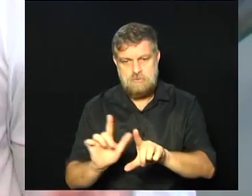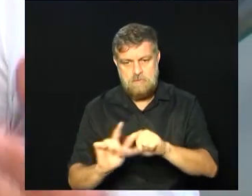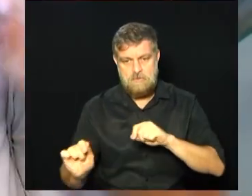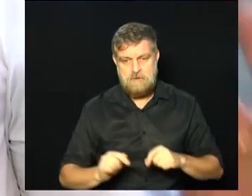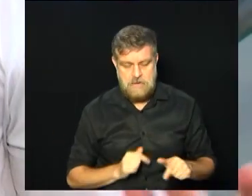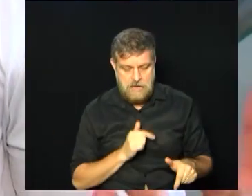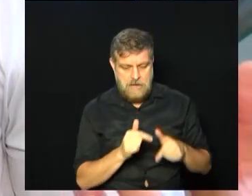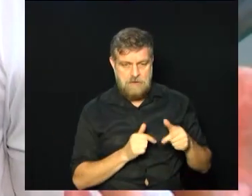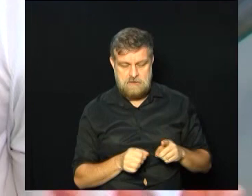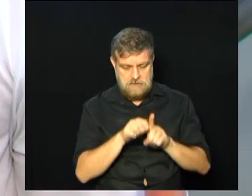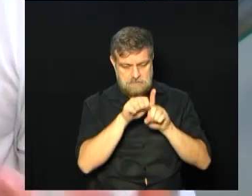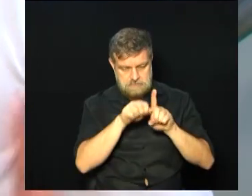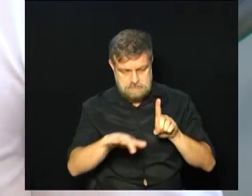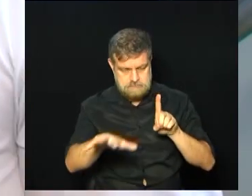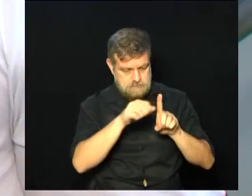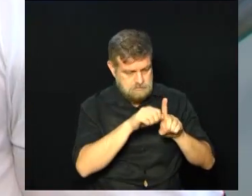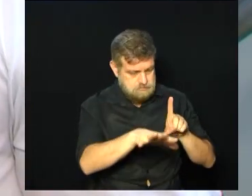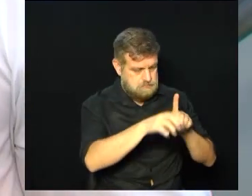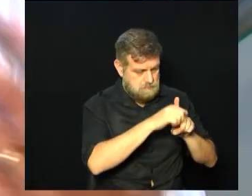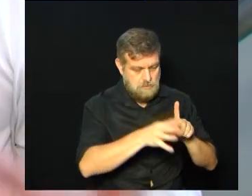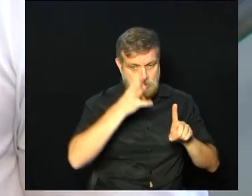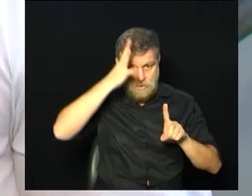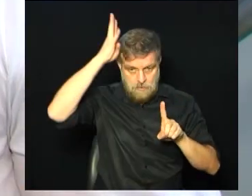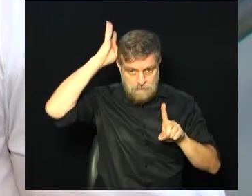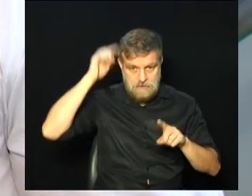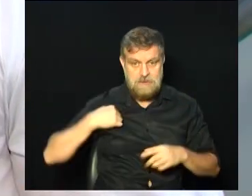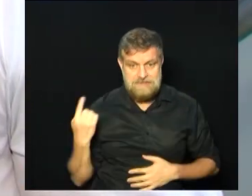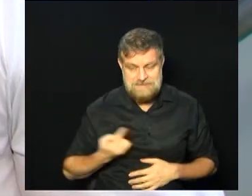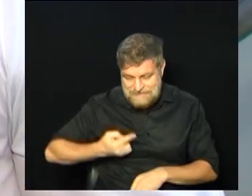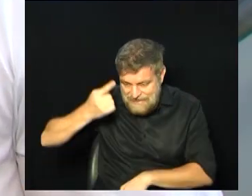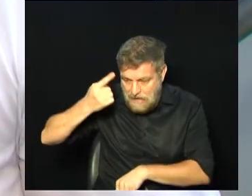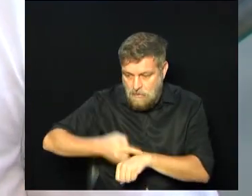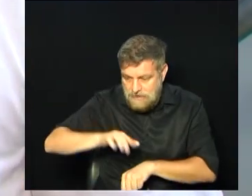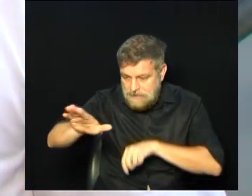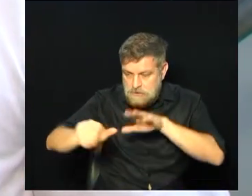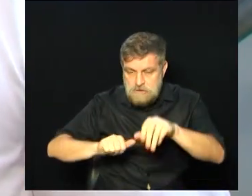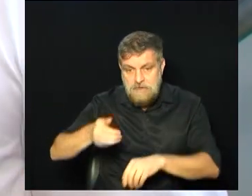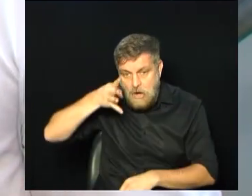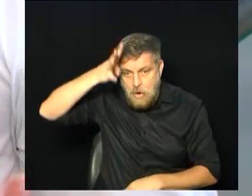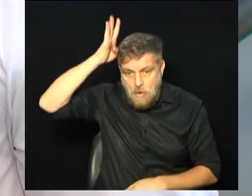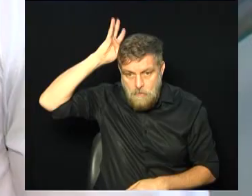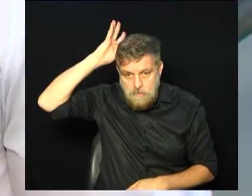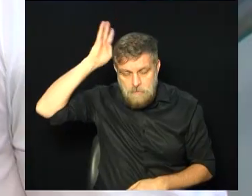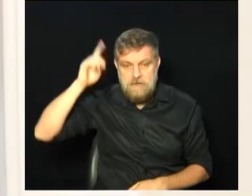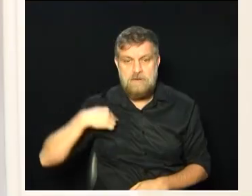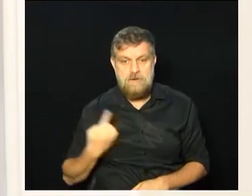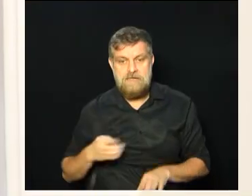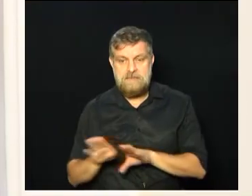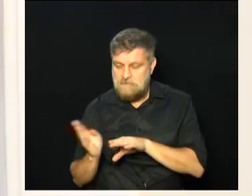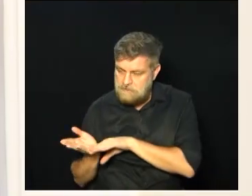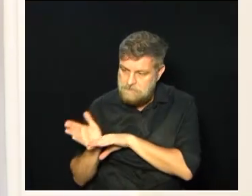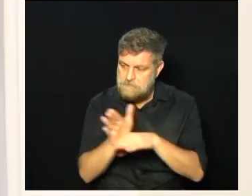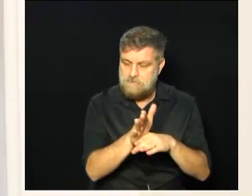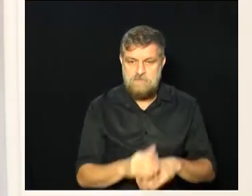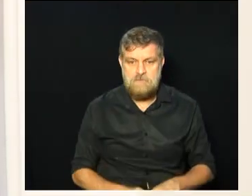agente multiplicador do Bombeiro Civil também, e se necessário, no acionamento do serviço especializado do Bombeiro Militar, eles também colaboram. Para